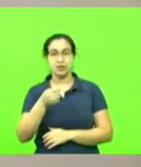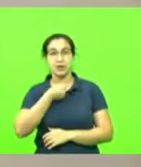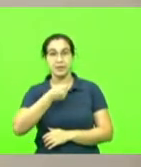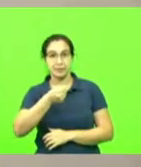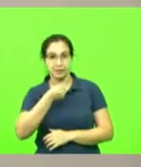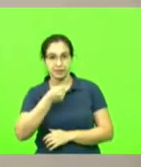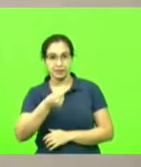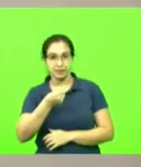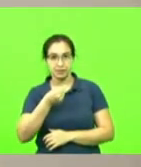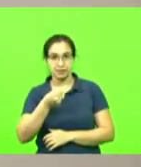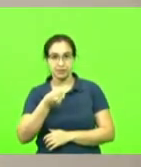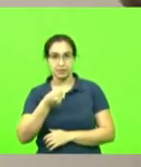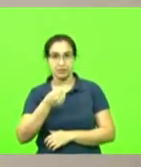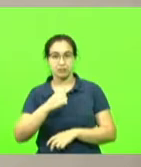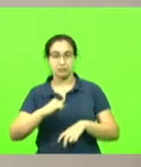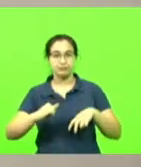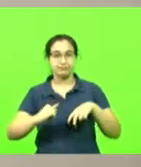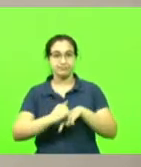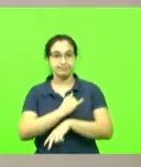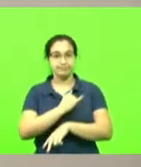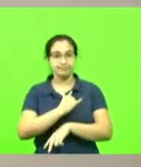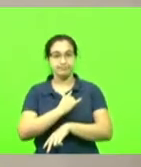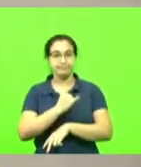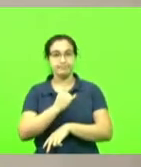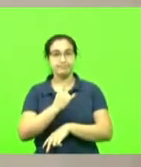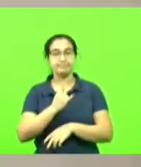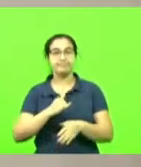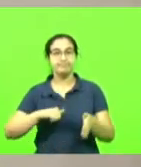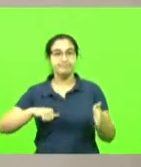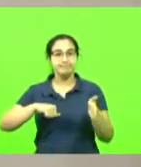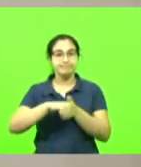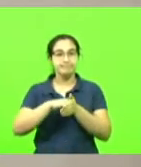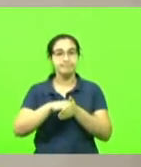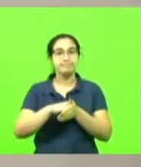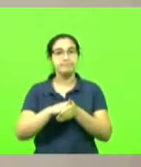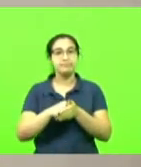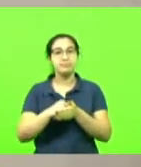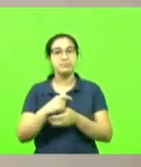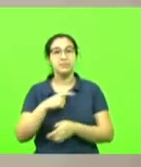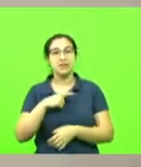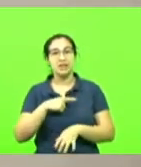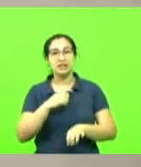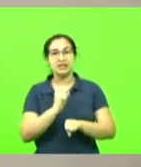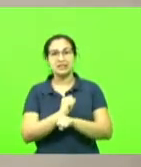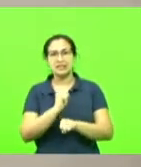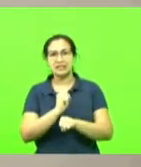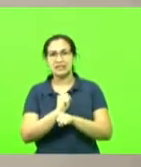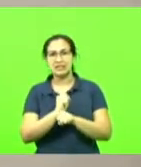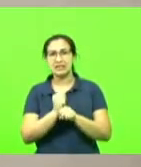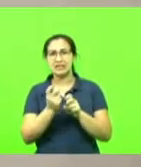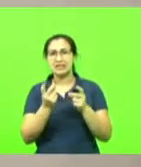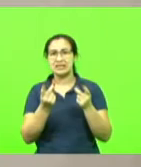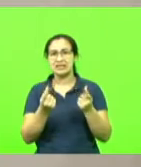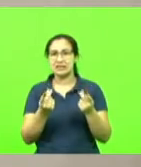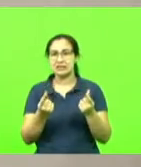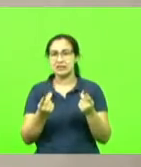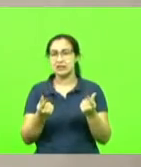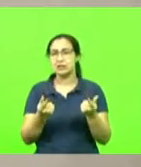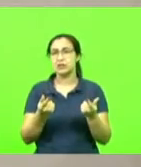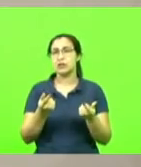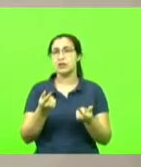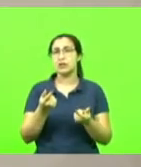que vítimas de acidentes de trânsito enfrentam longa espera por cirurgia no Hospital Celso Ramos.